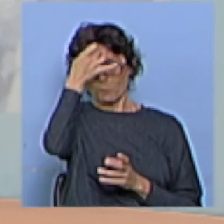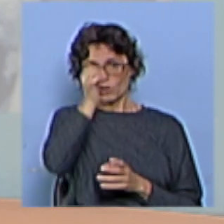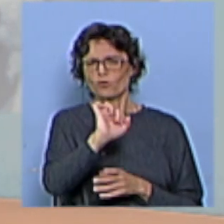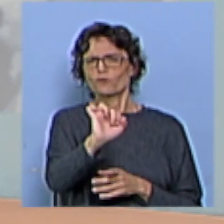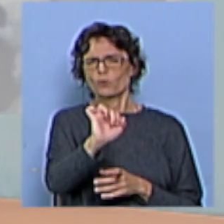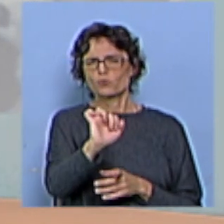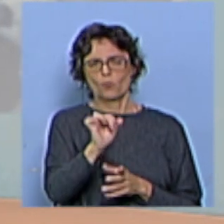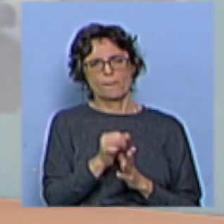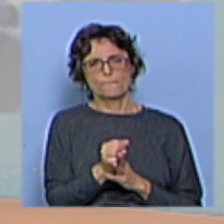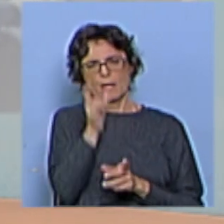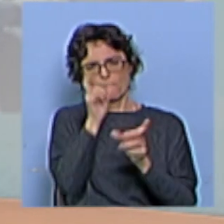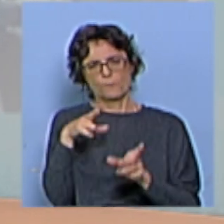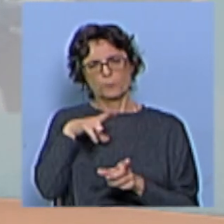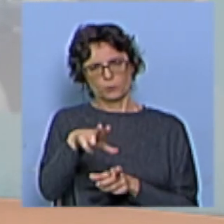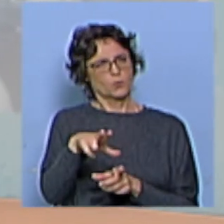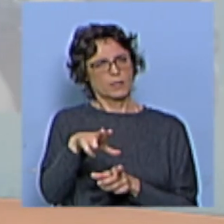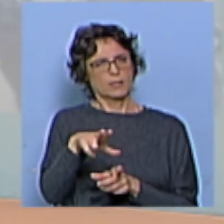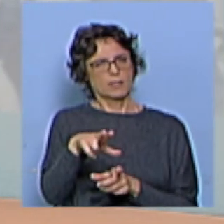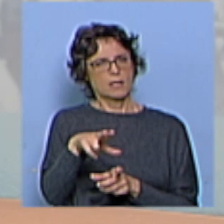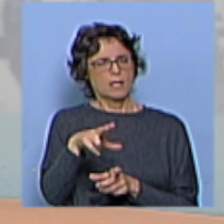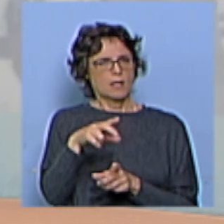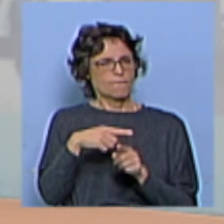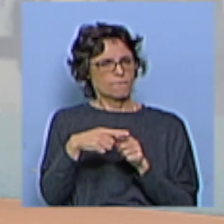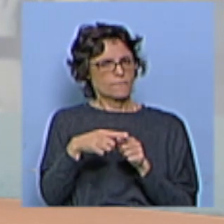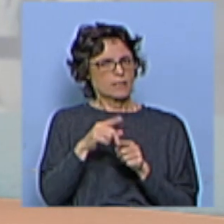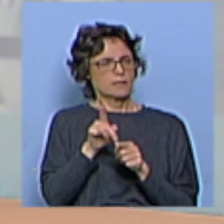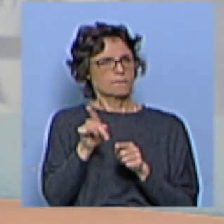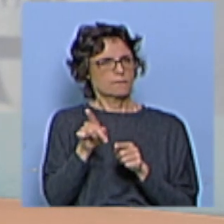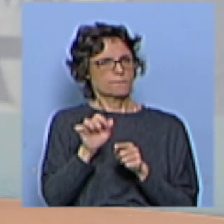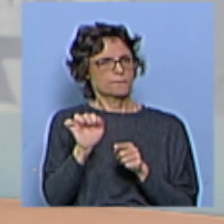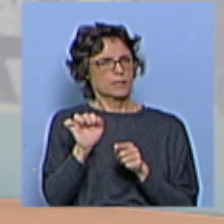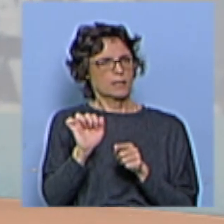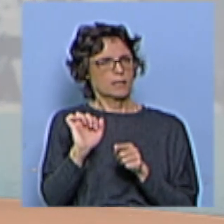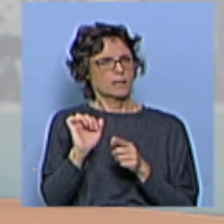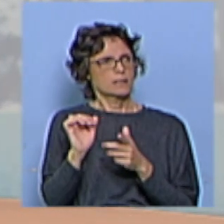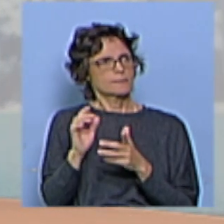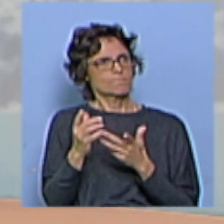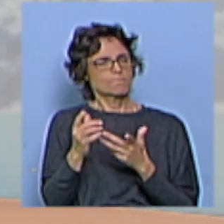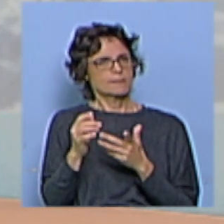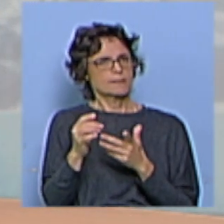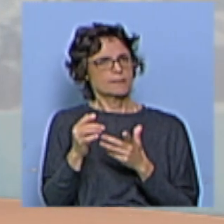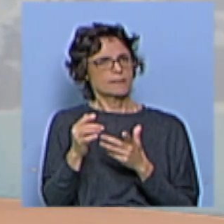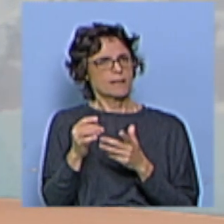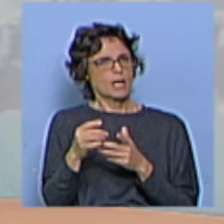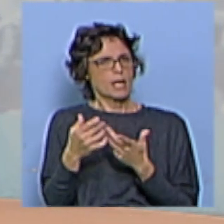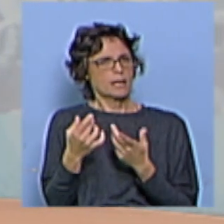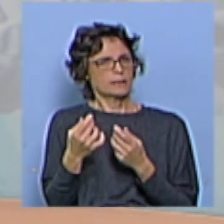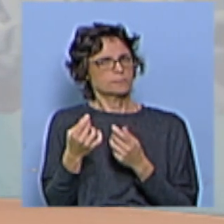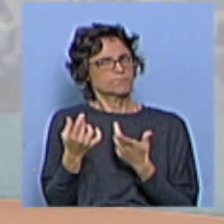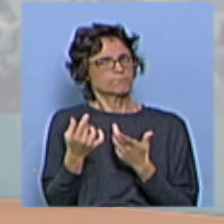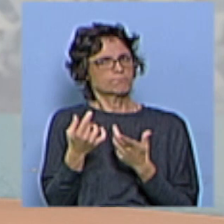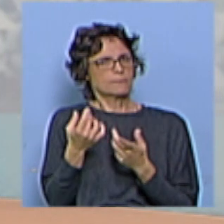por estas realidades? Eles vão, aos poucos, deixando também de fazer só férias de